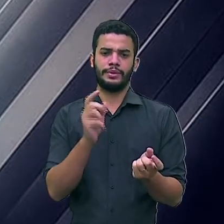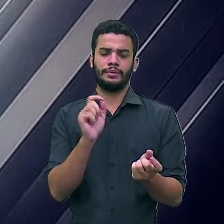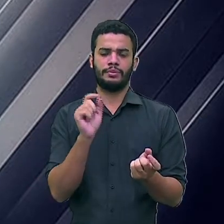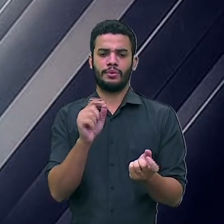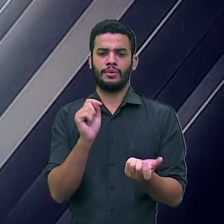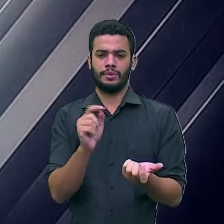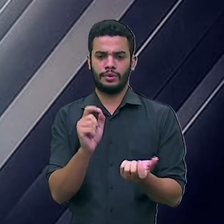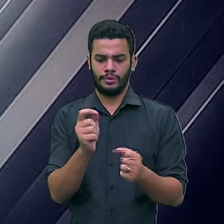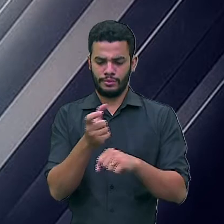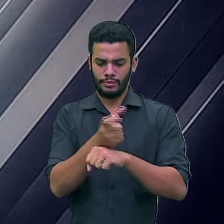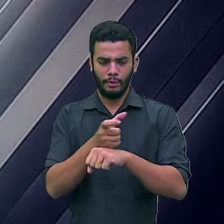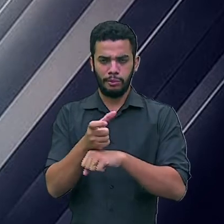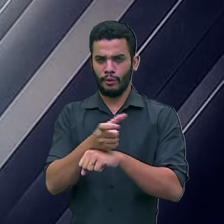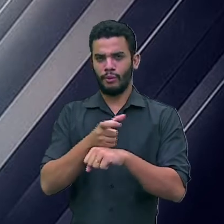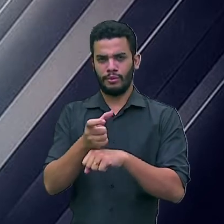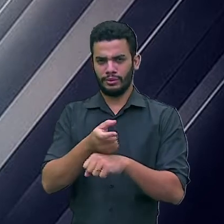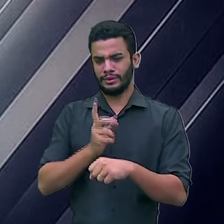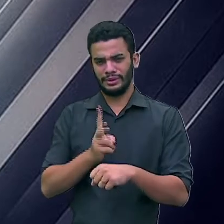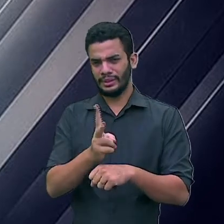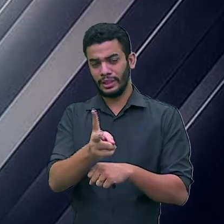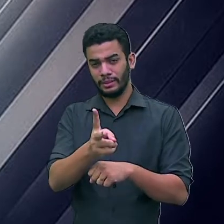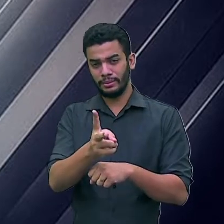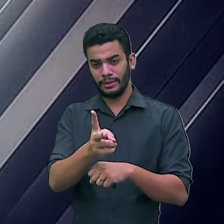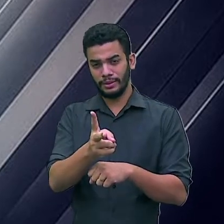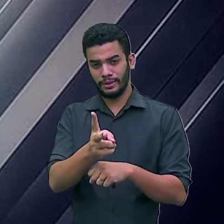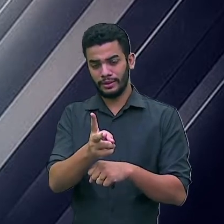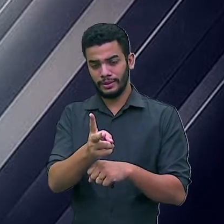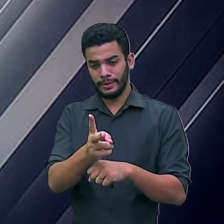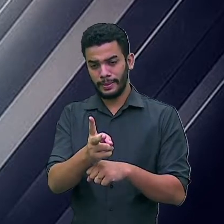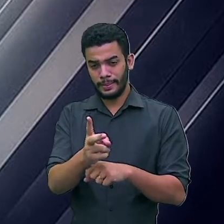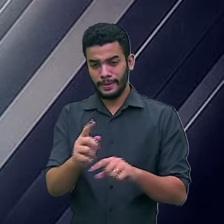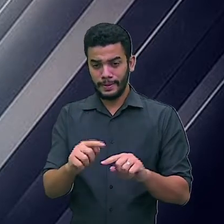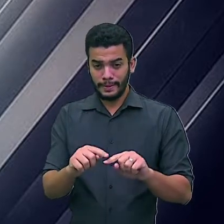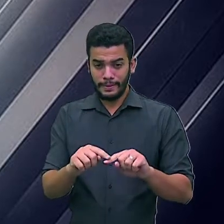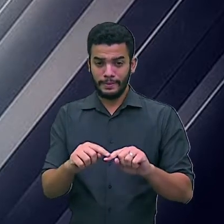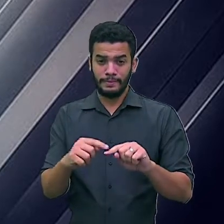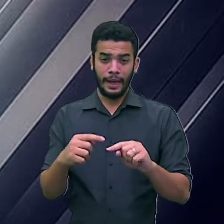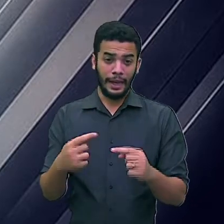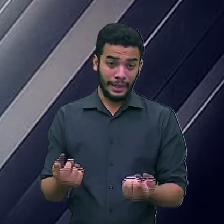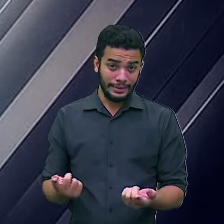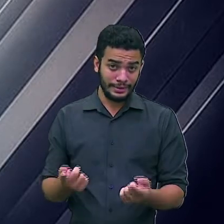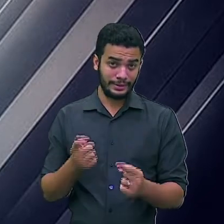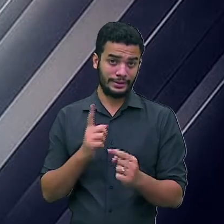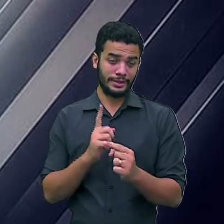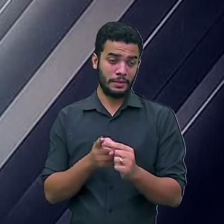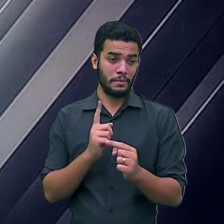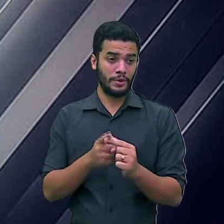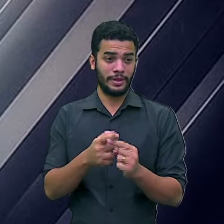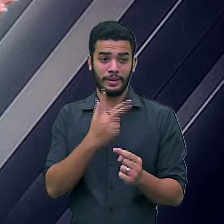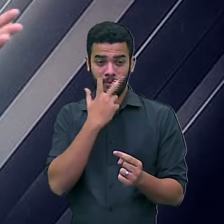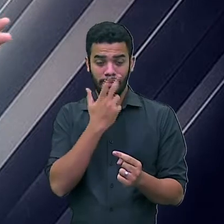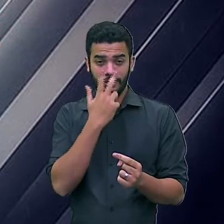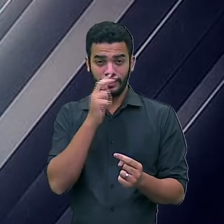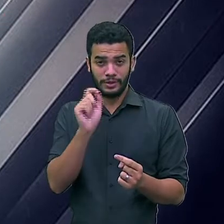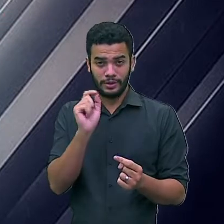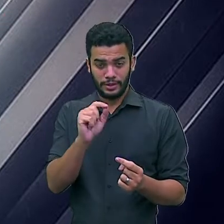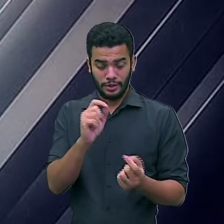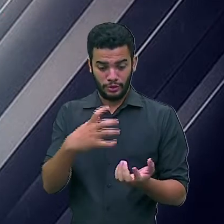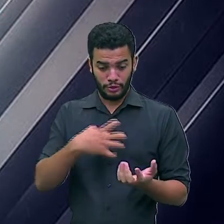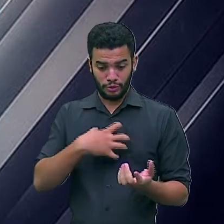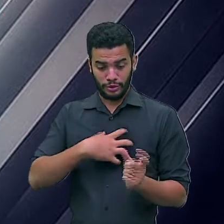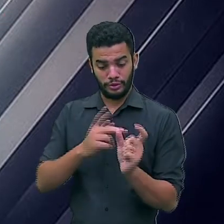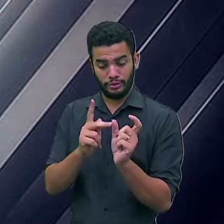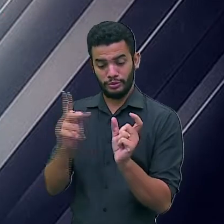Por quem? Por um adjetivo, justamente pela própria definição, a qual se demarca aí o fato